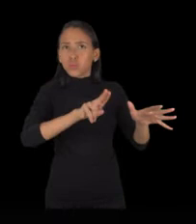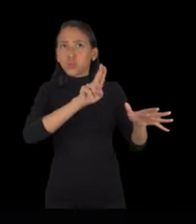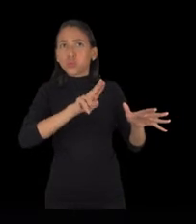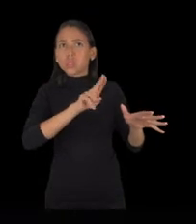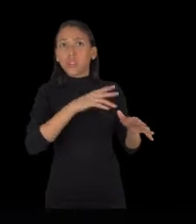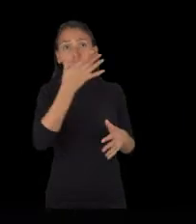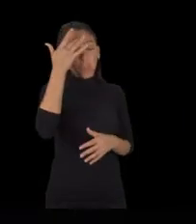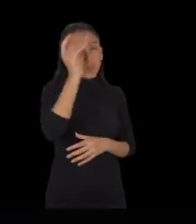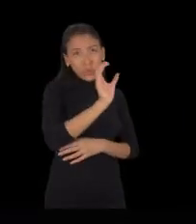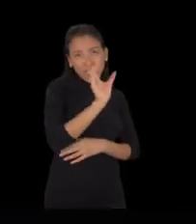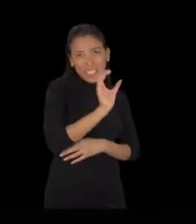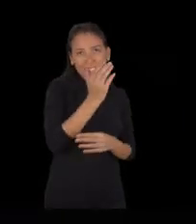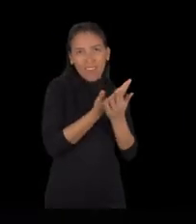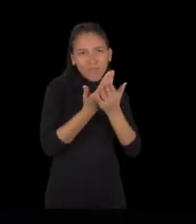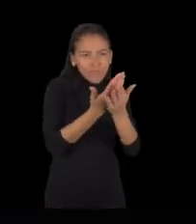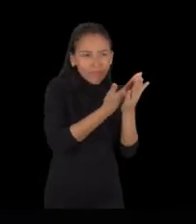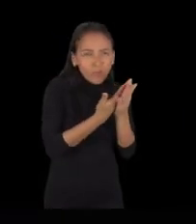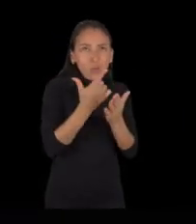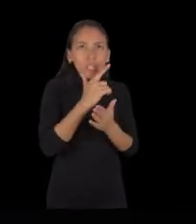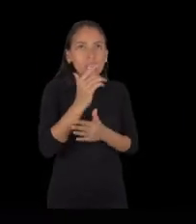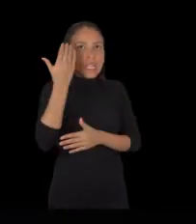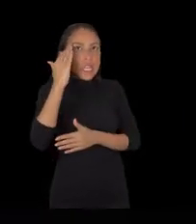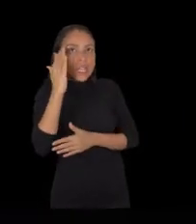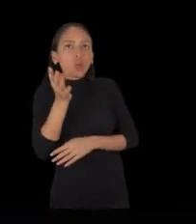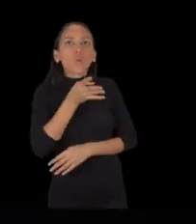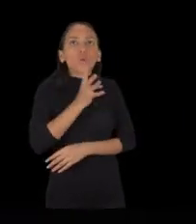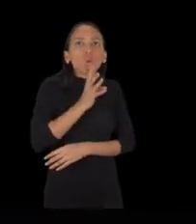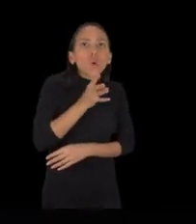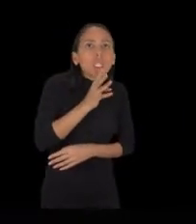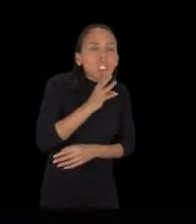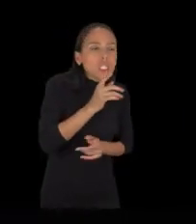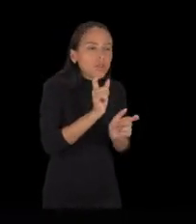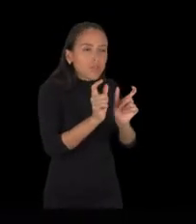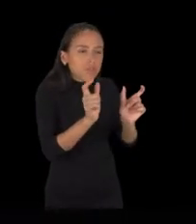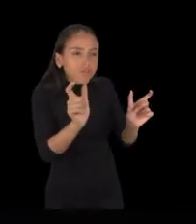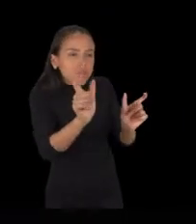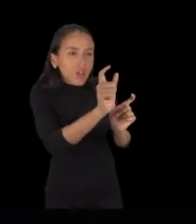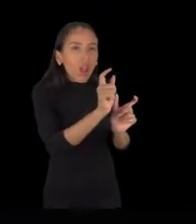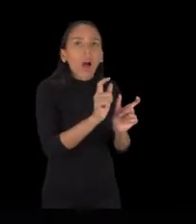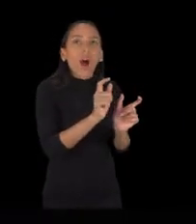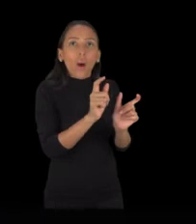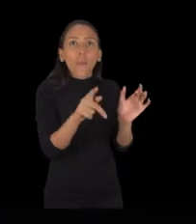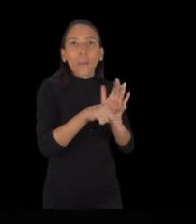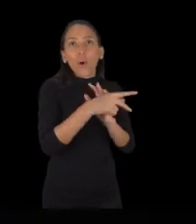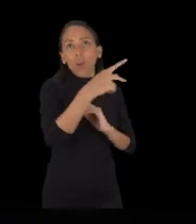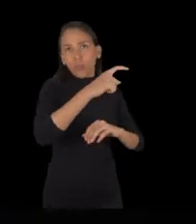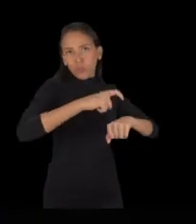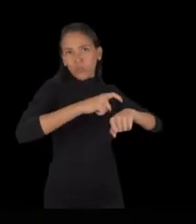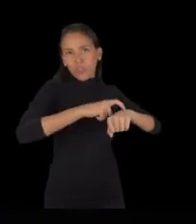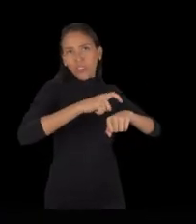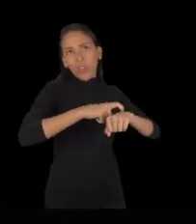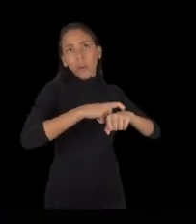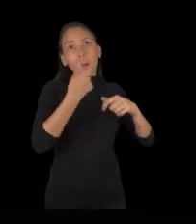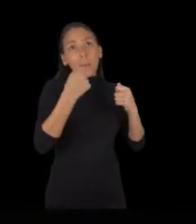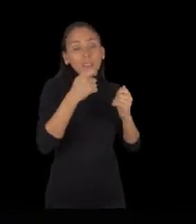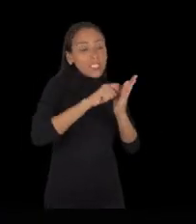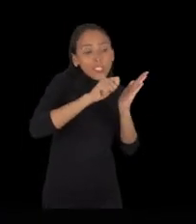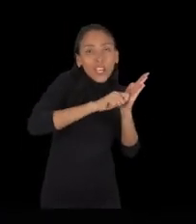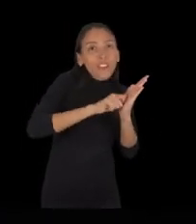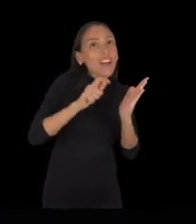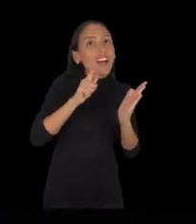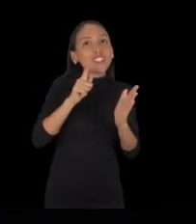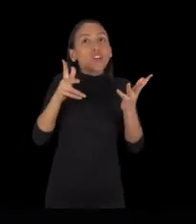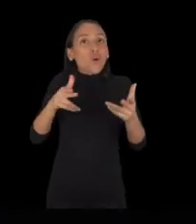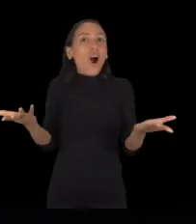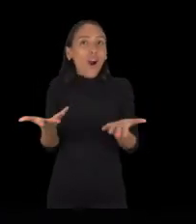se fizessem entender e conhecer pela ciência do seu tempo, eles tinham que escrever em latim, como hoje